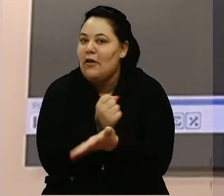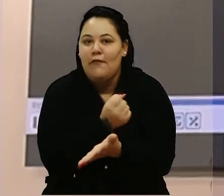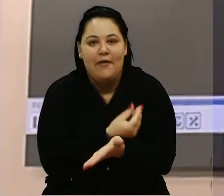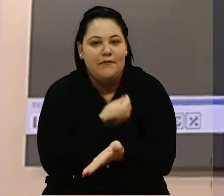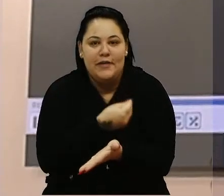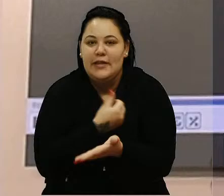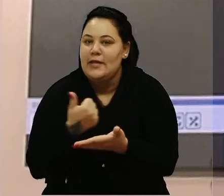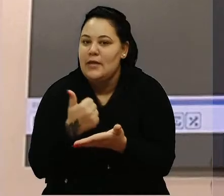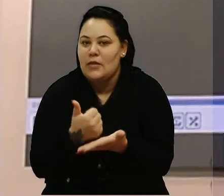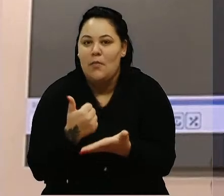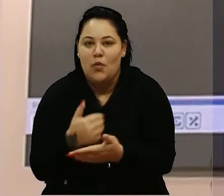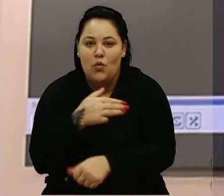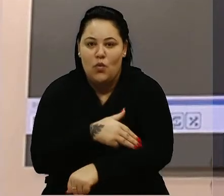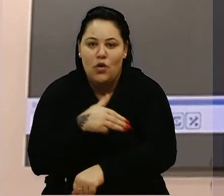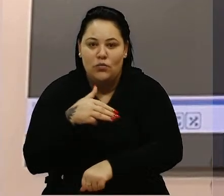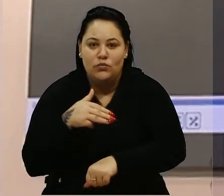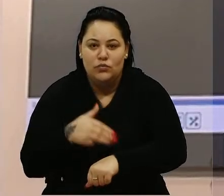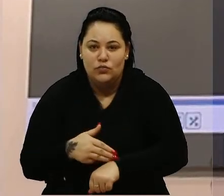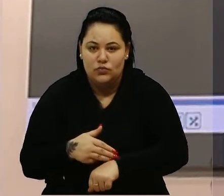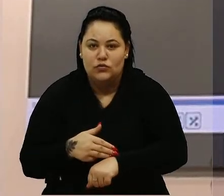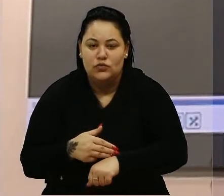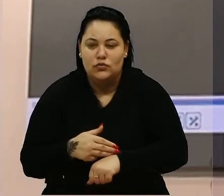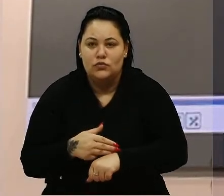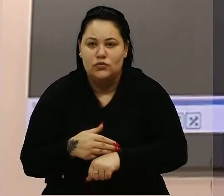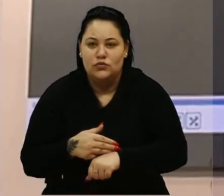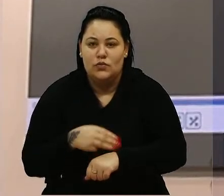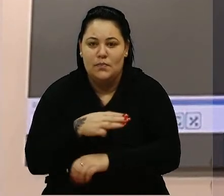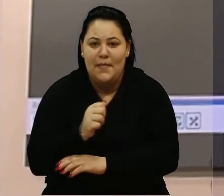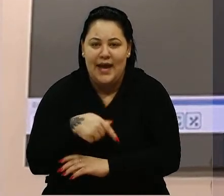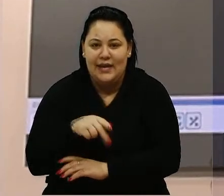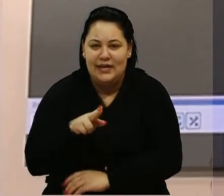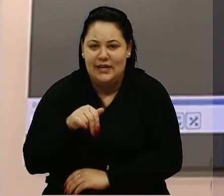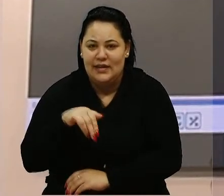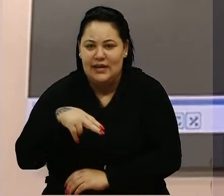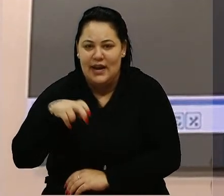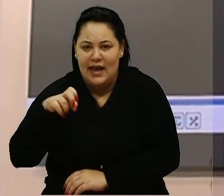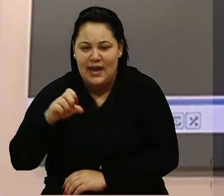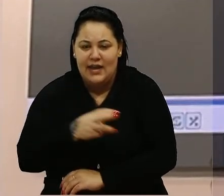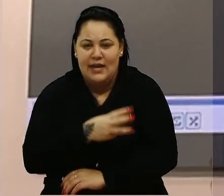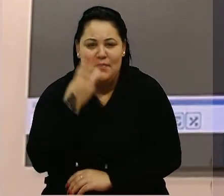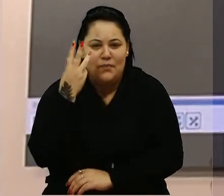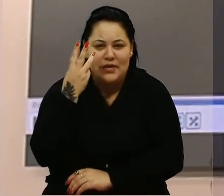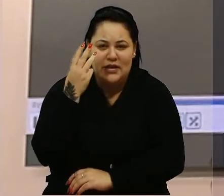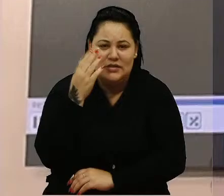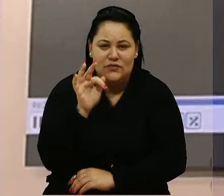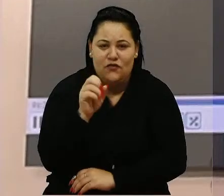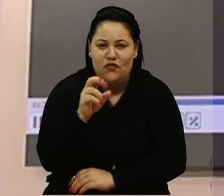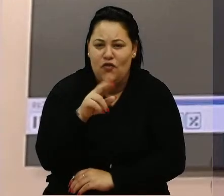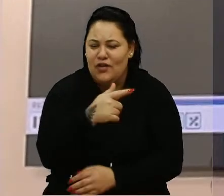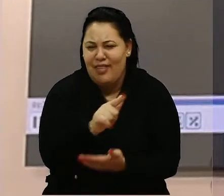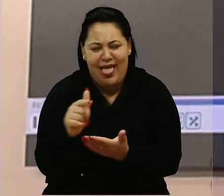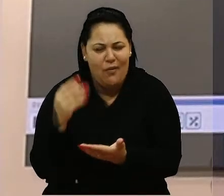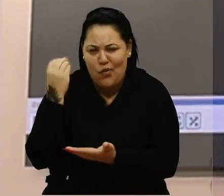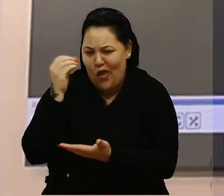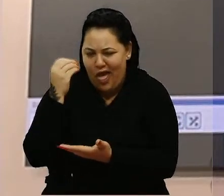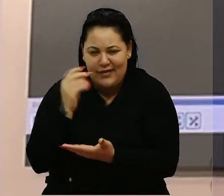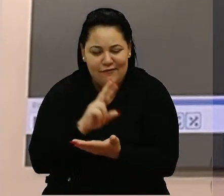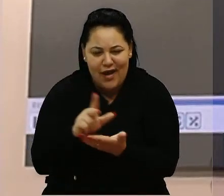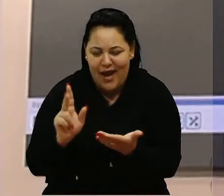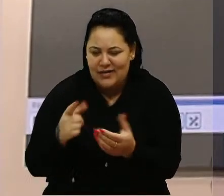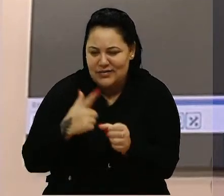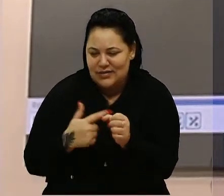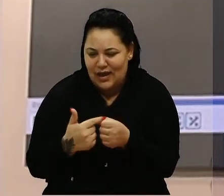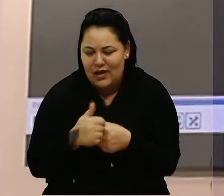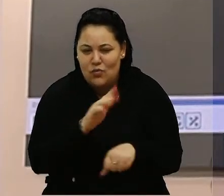de Mussum, Itati, Maquiné, Três Forquilhas e em Porto Alegre, entre outras. Ele é motivado